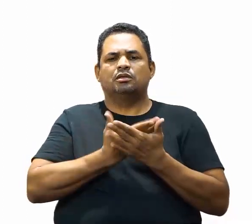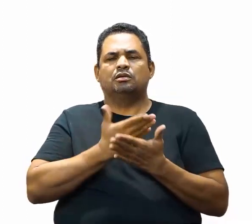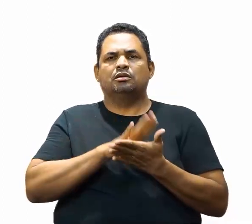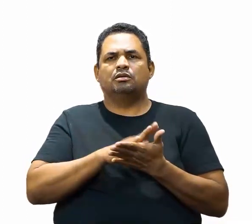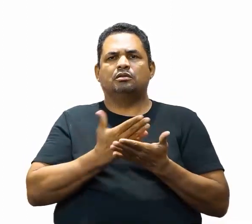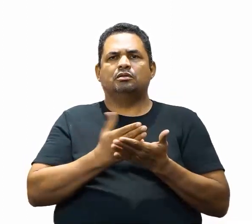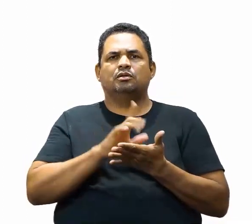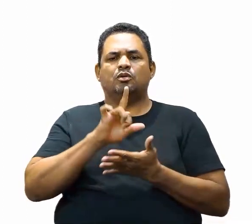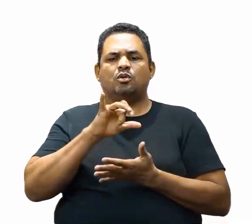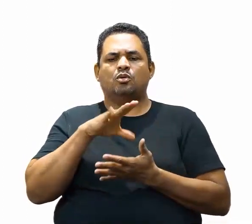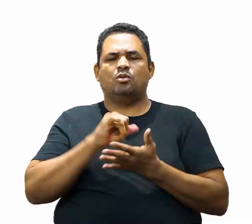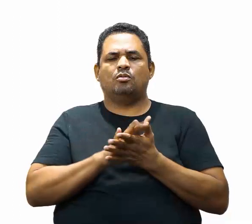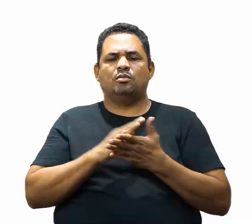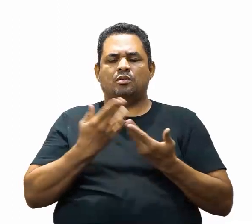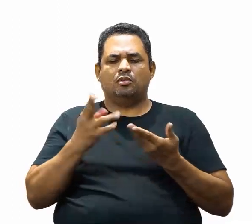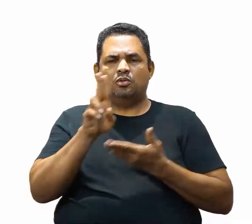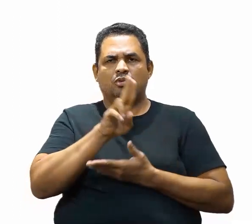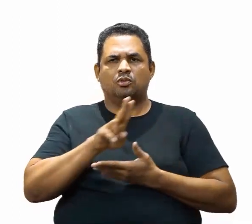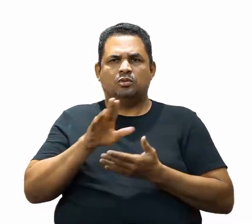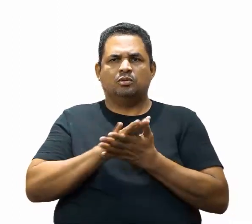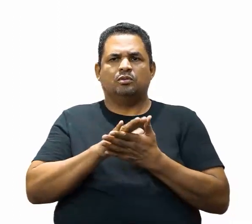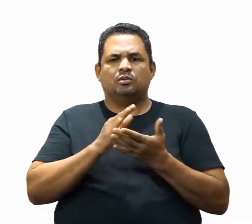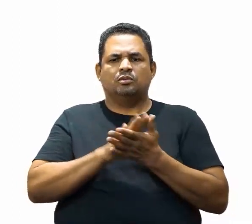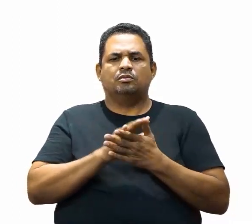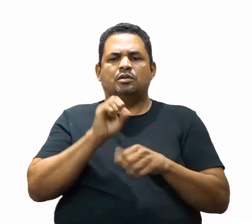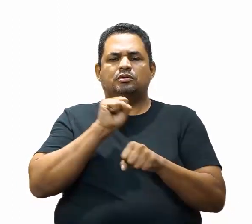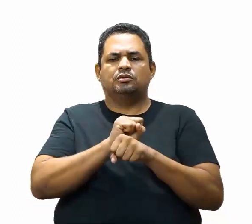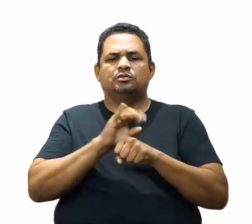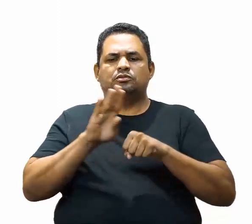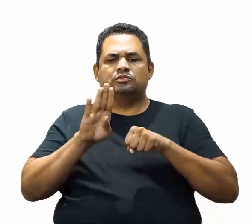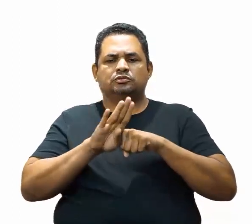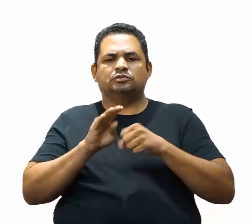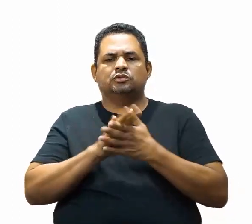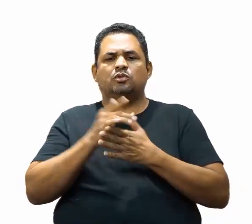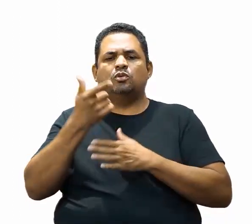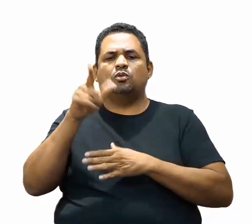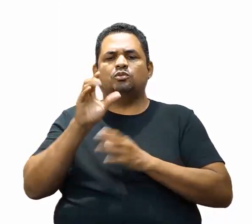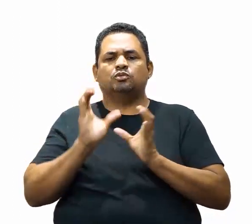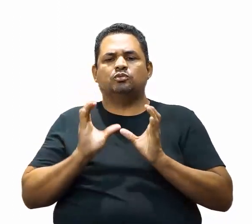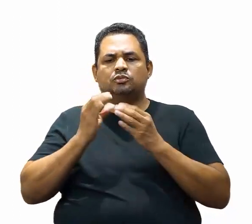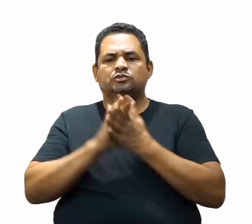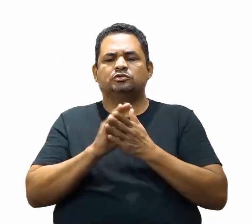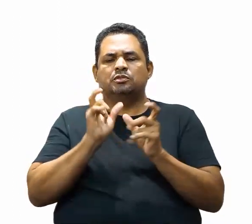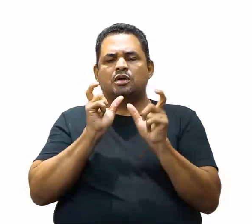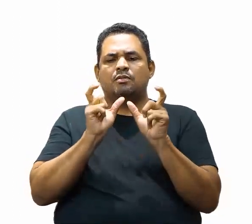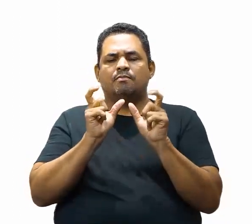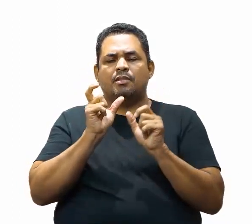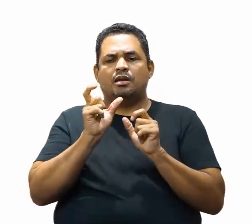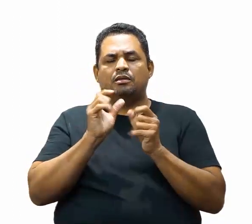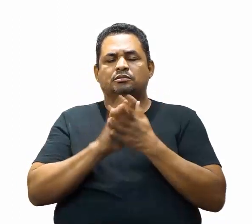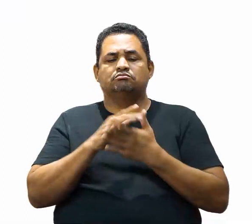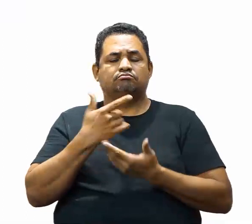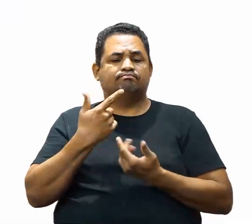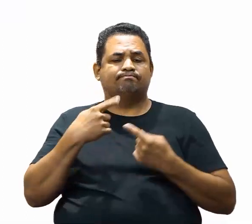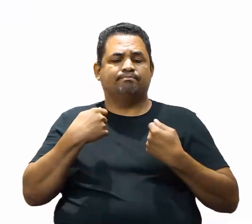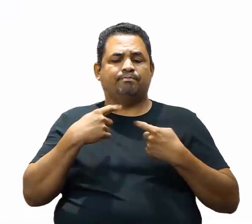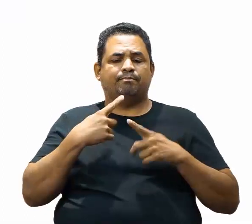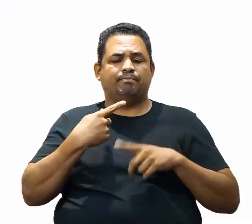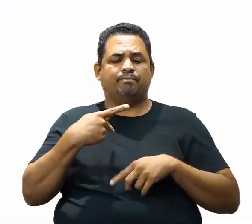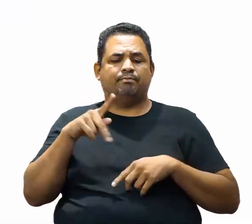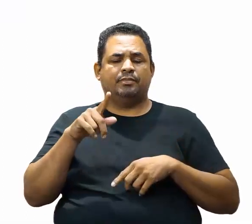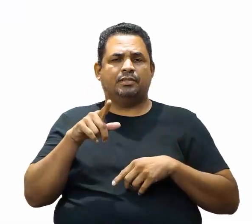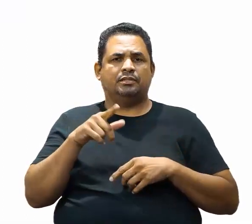ser utilizado para substantivar outras classes de palavras. Isso. Então, para que não haja dúvidas, é só vocês anotarem